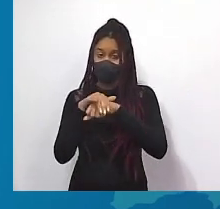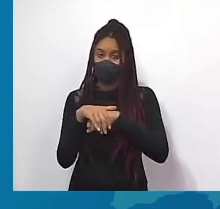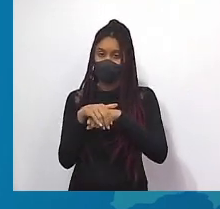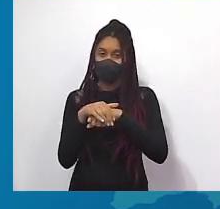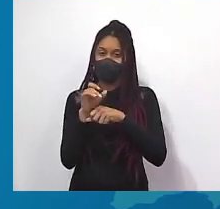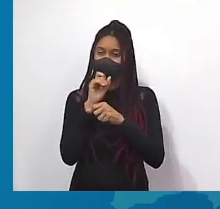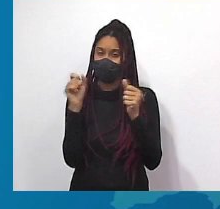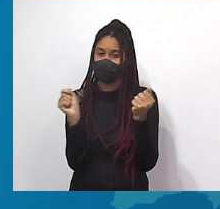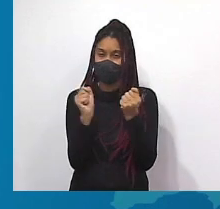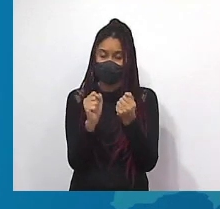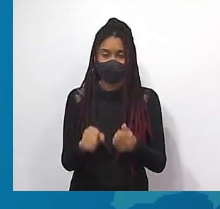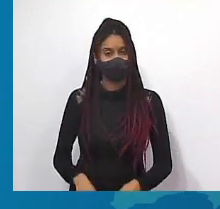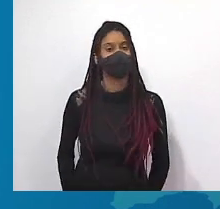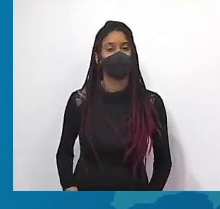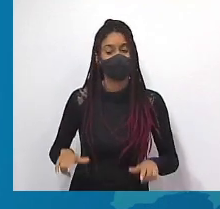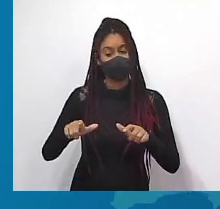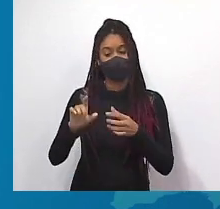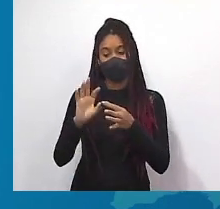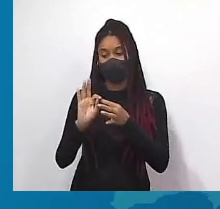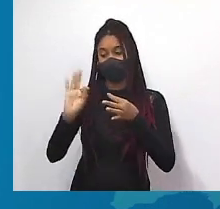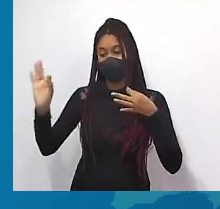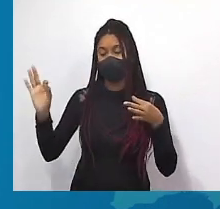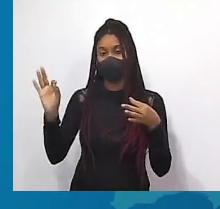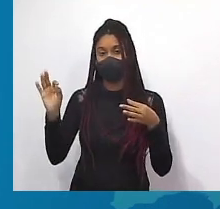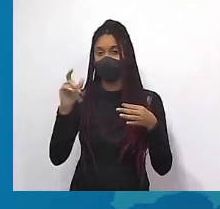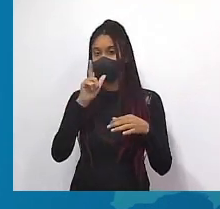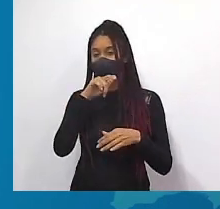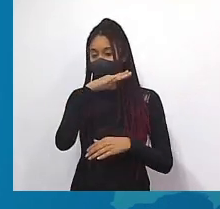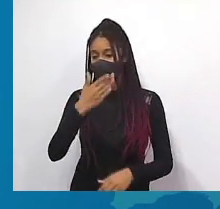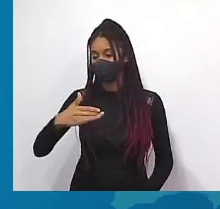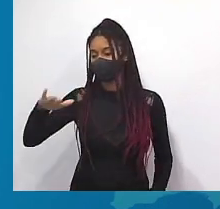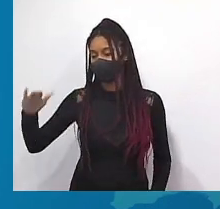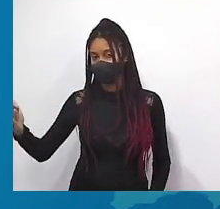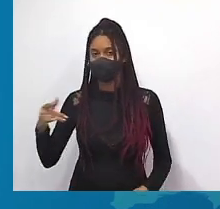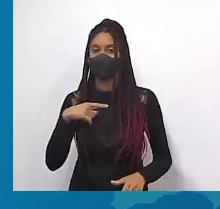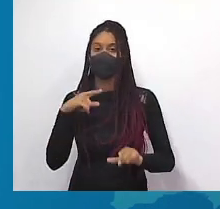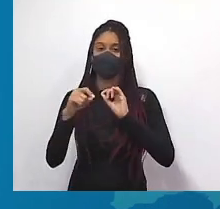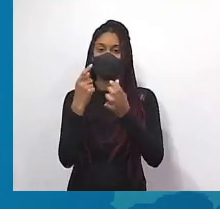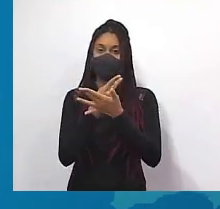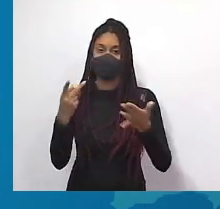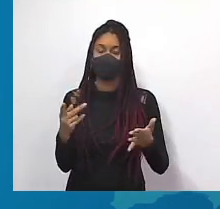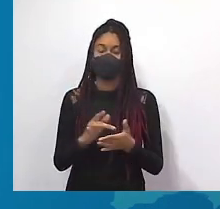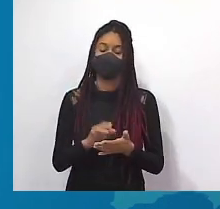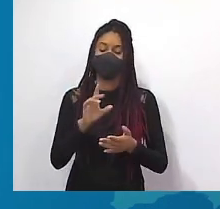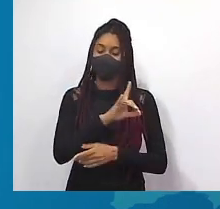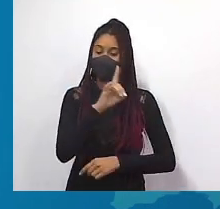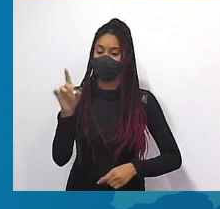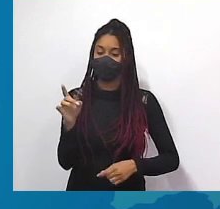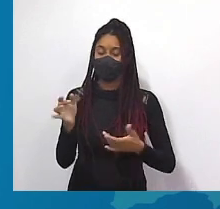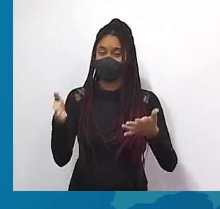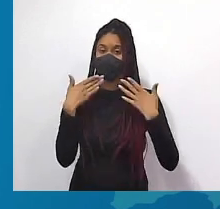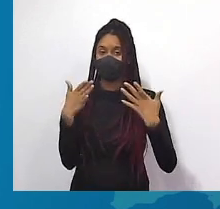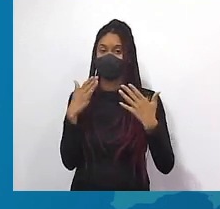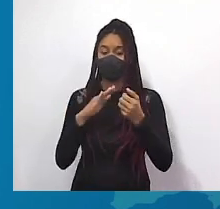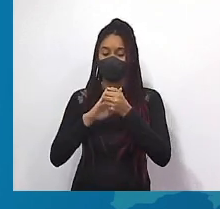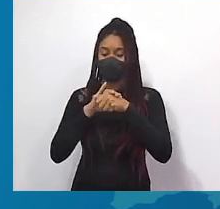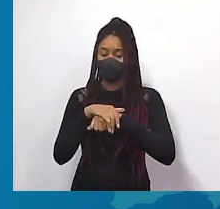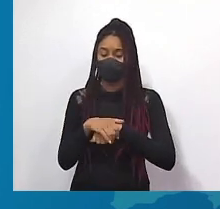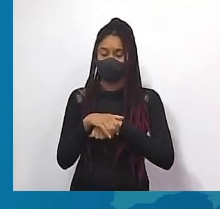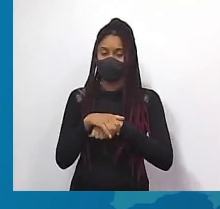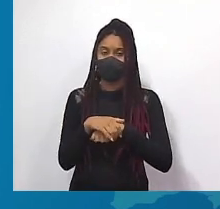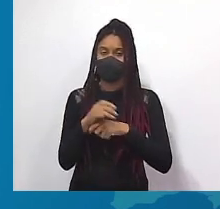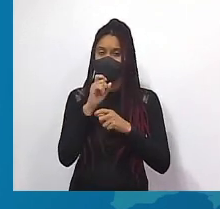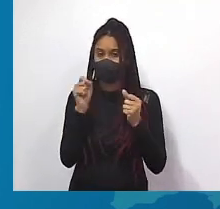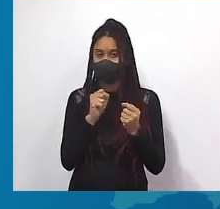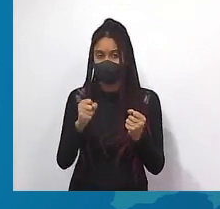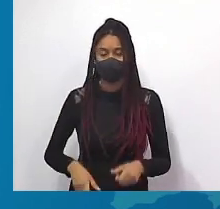esses locais, eles vão ser de dia quente, né, lugar que tenha muito calor, claro, e à noite frio. O próprio Pernambuco